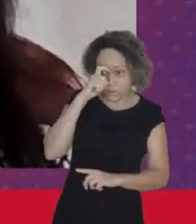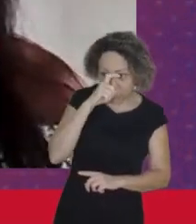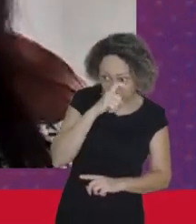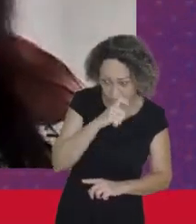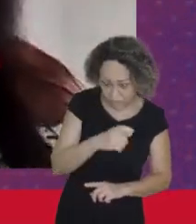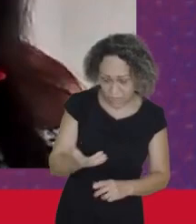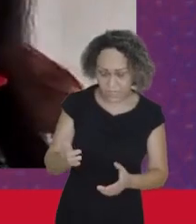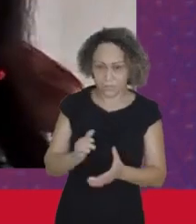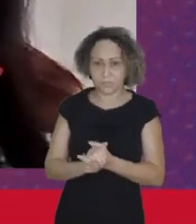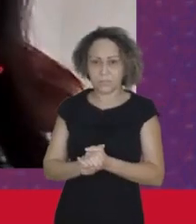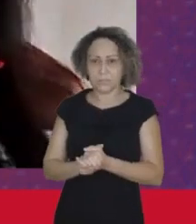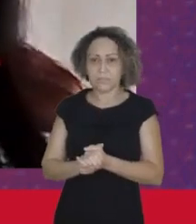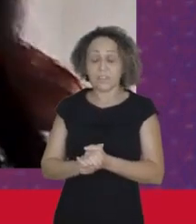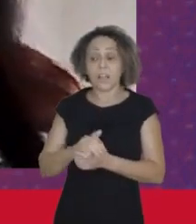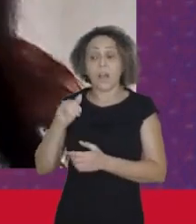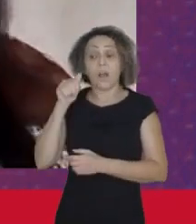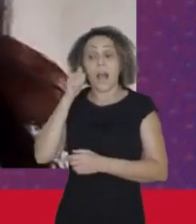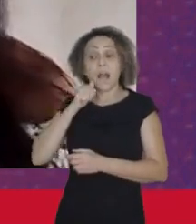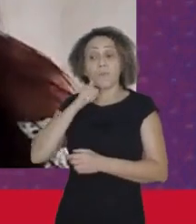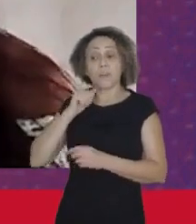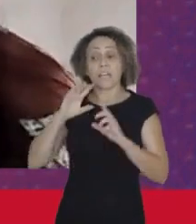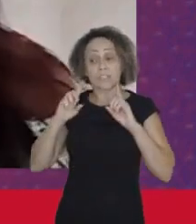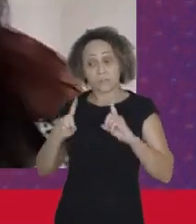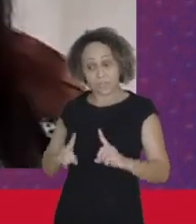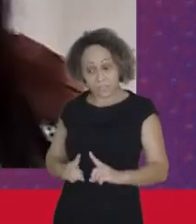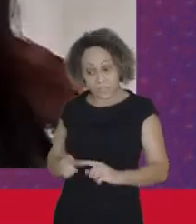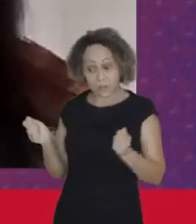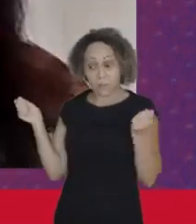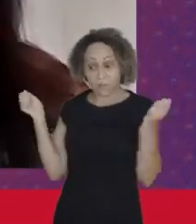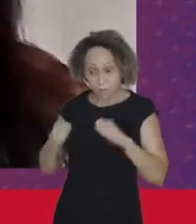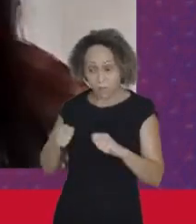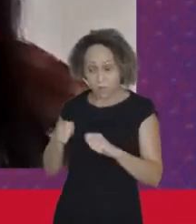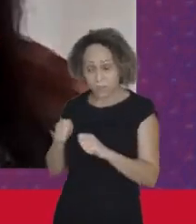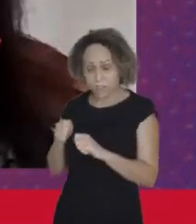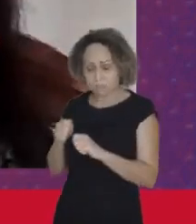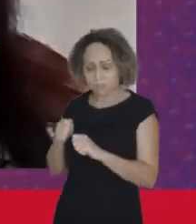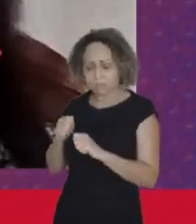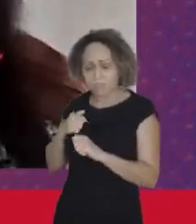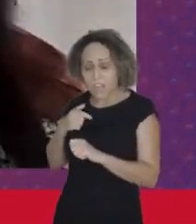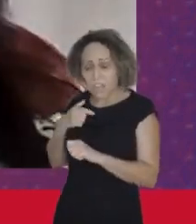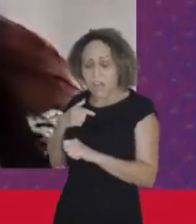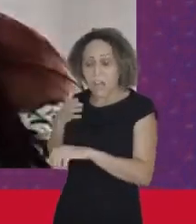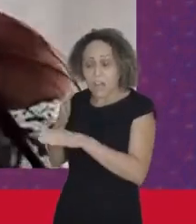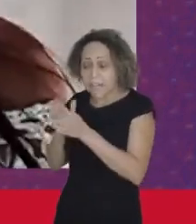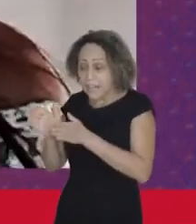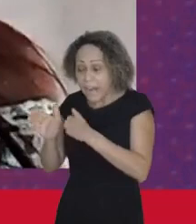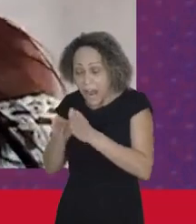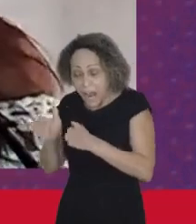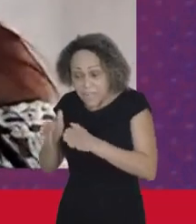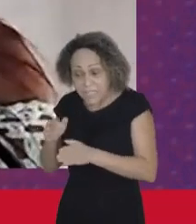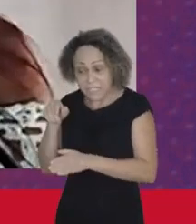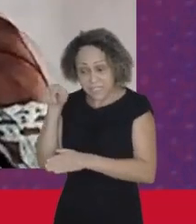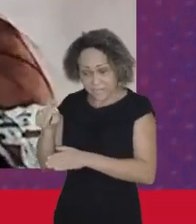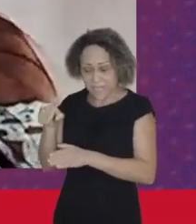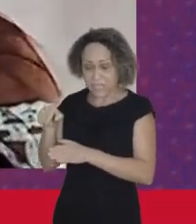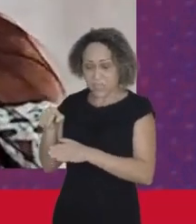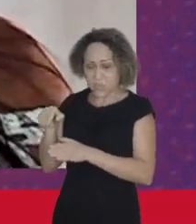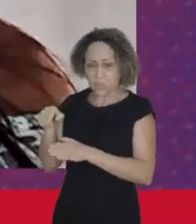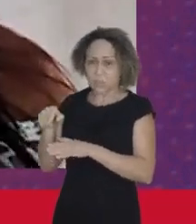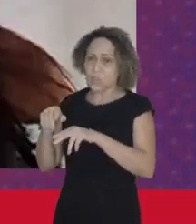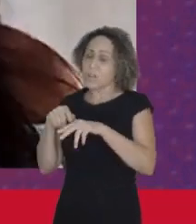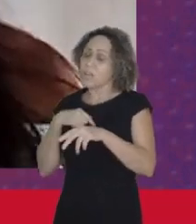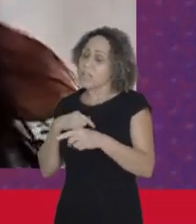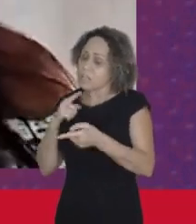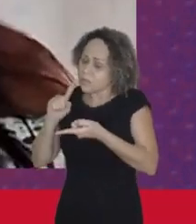serviço, ao equipamento, né, público do serviço público, realizaria seus exames adaptados e faria